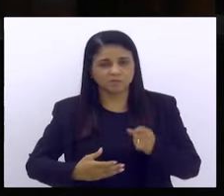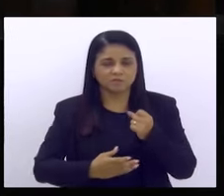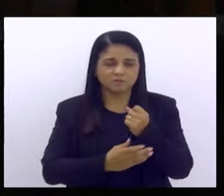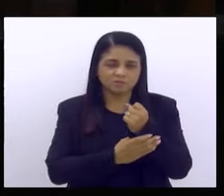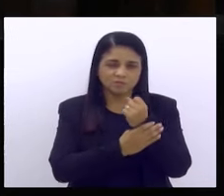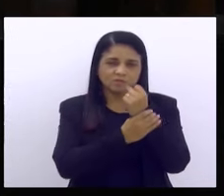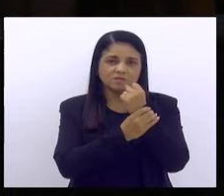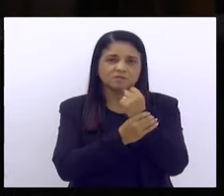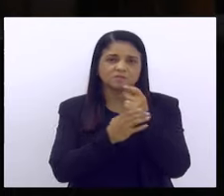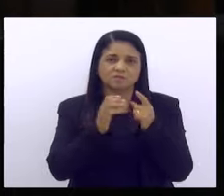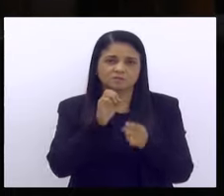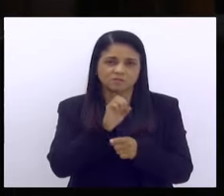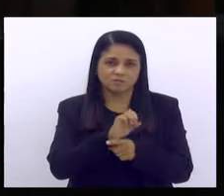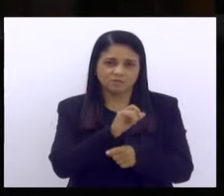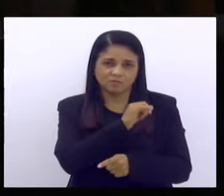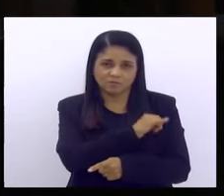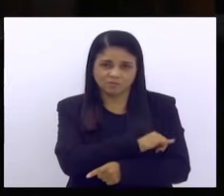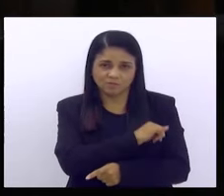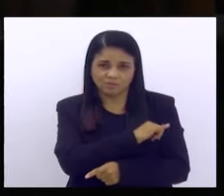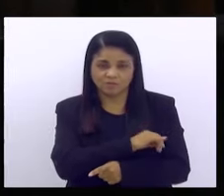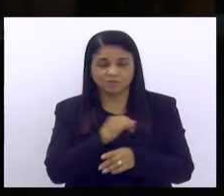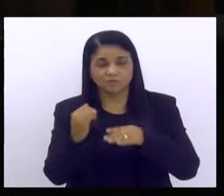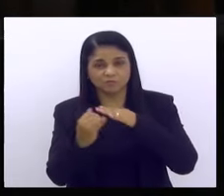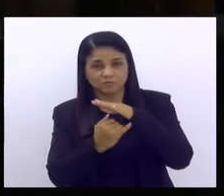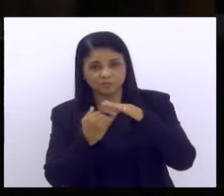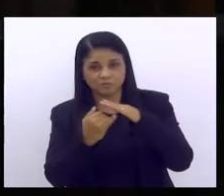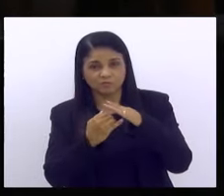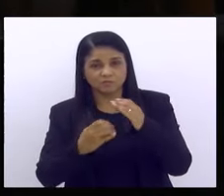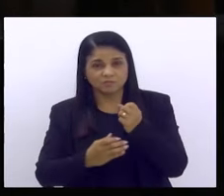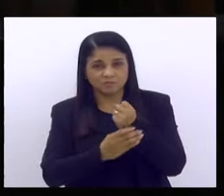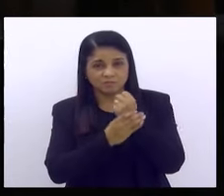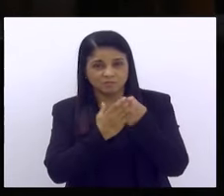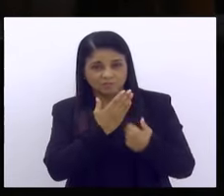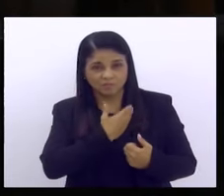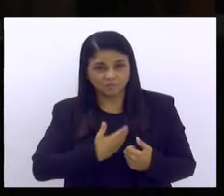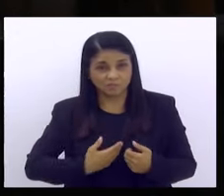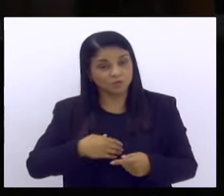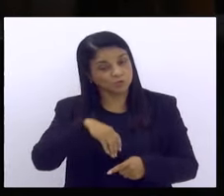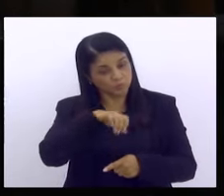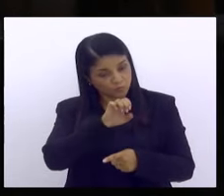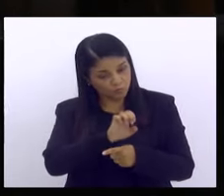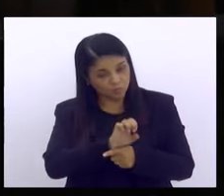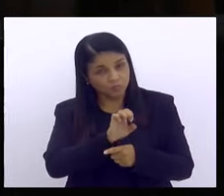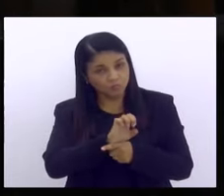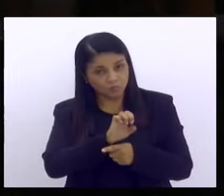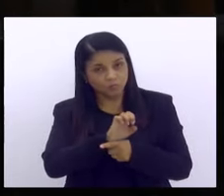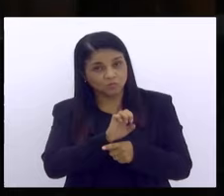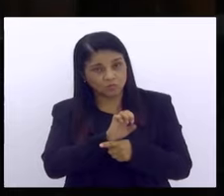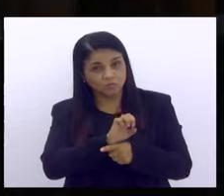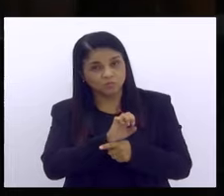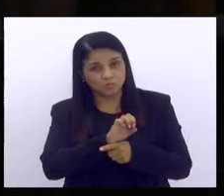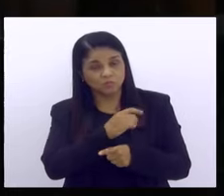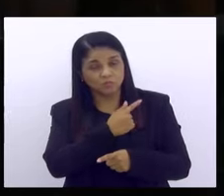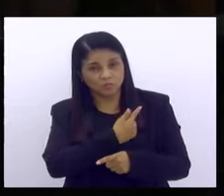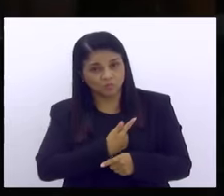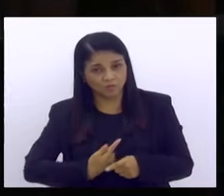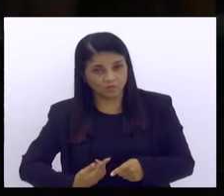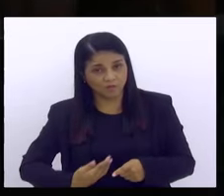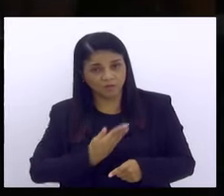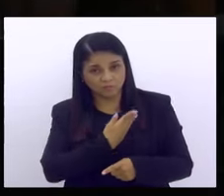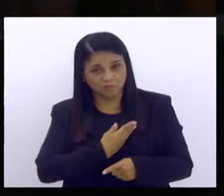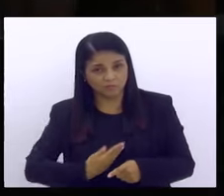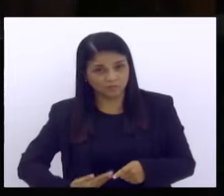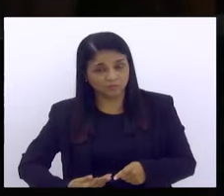estado do Rio de Janeiro. O Instituto de Segurança Pública é do governo do estado, o ISP, revela que a